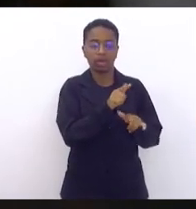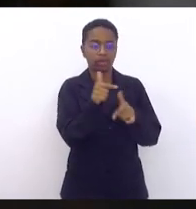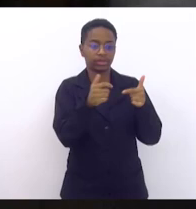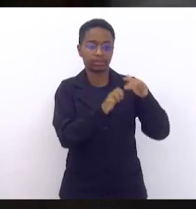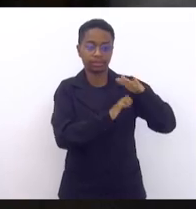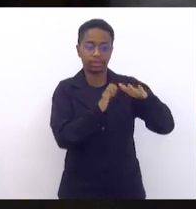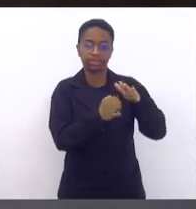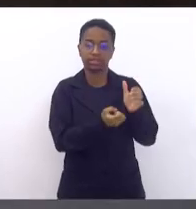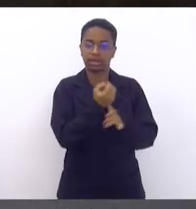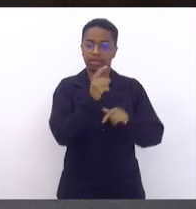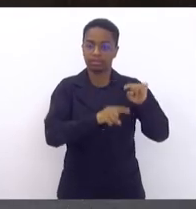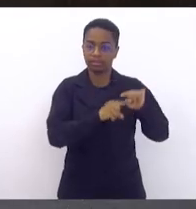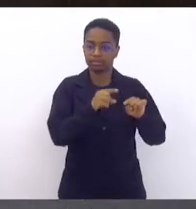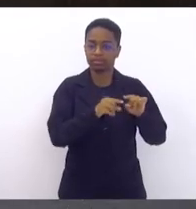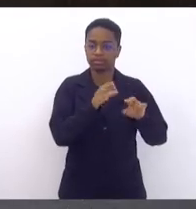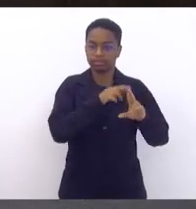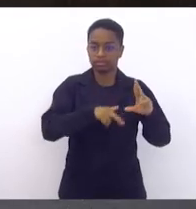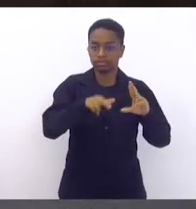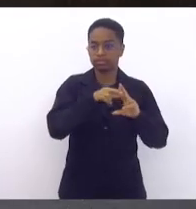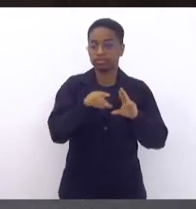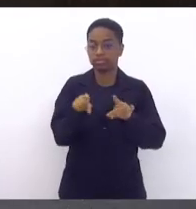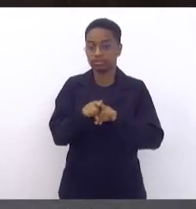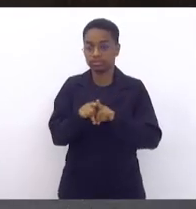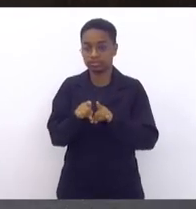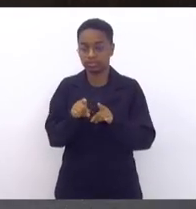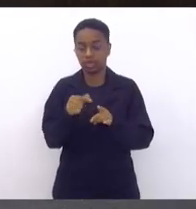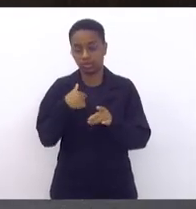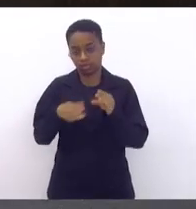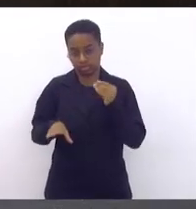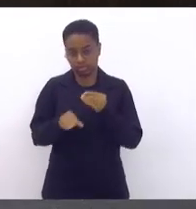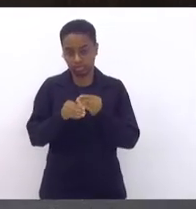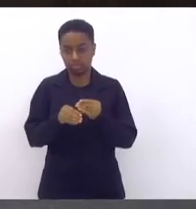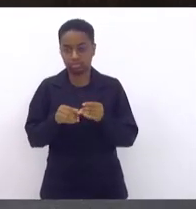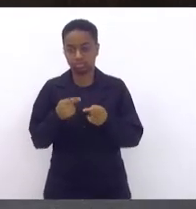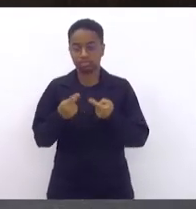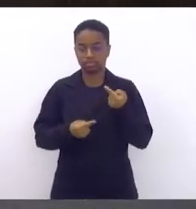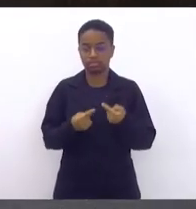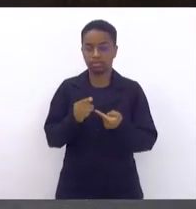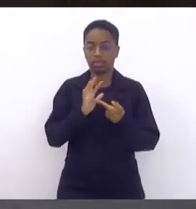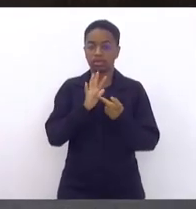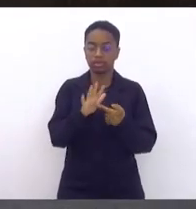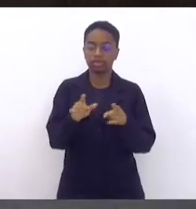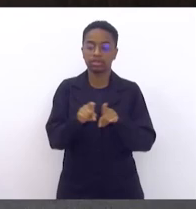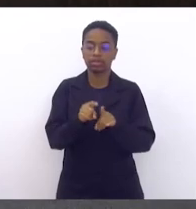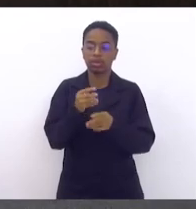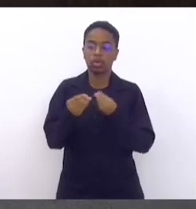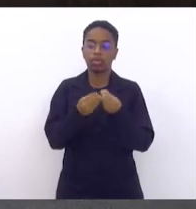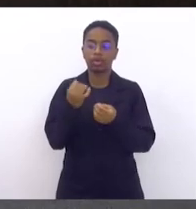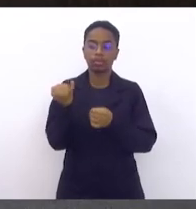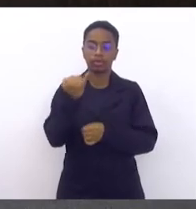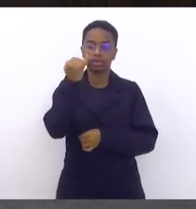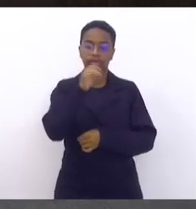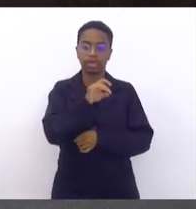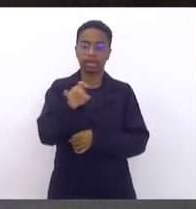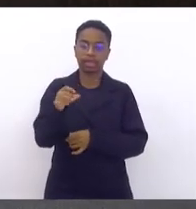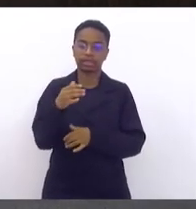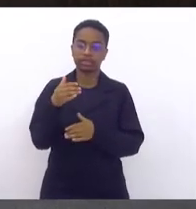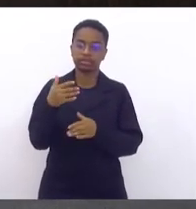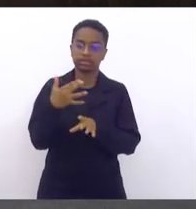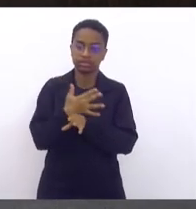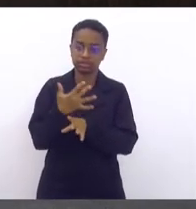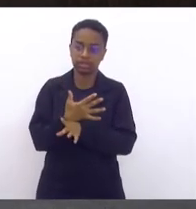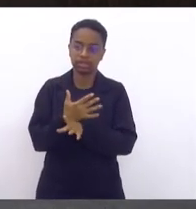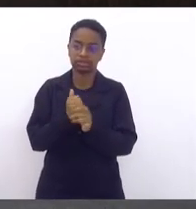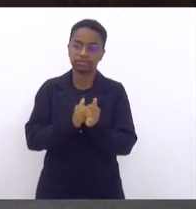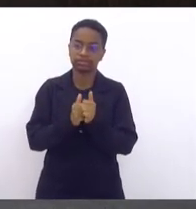e aí trazendo também só complementando esse debate a importância dos Municípios nesse processo que tenha